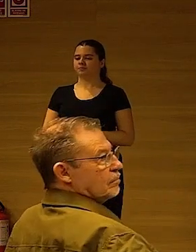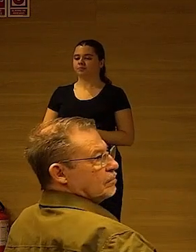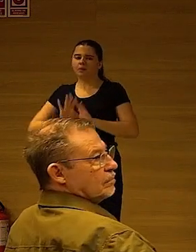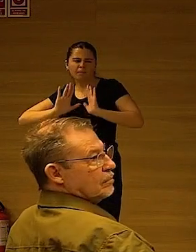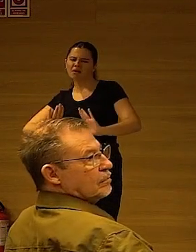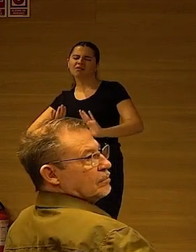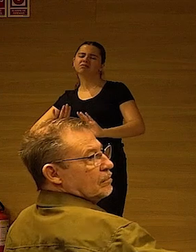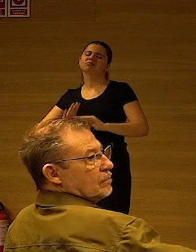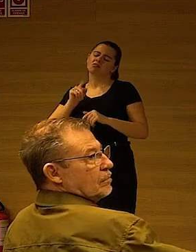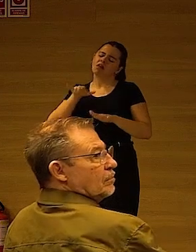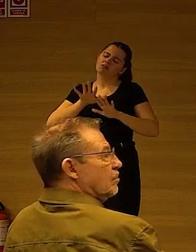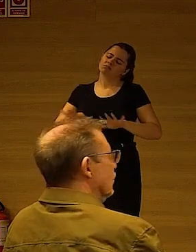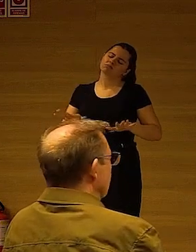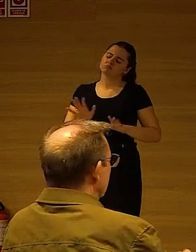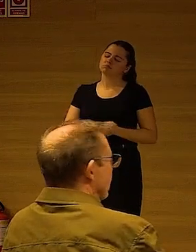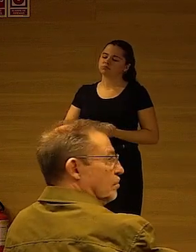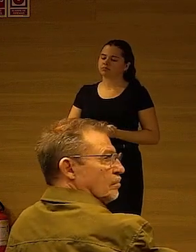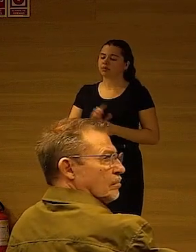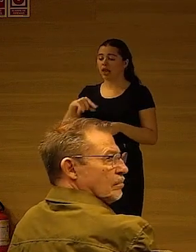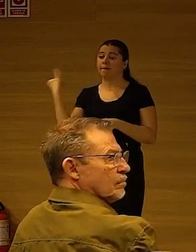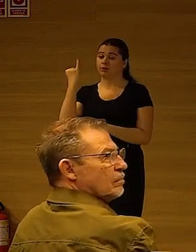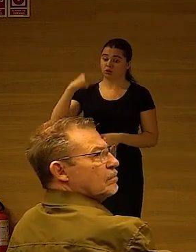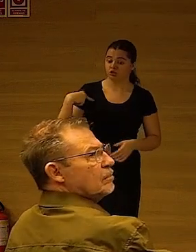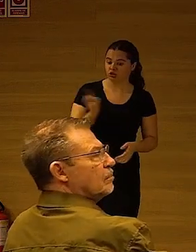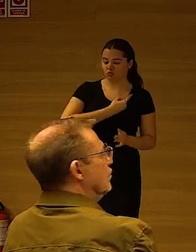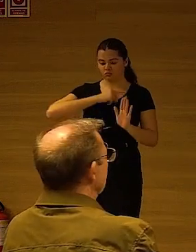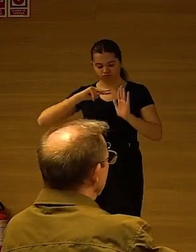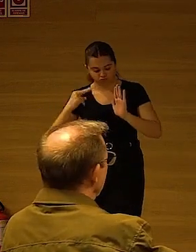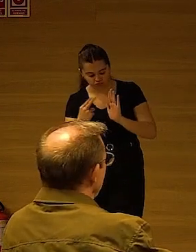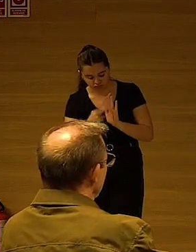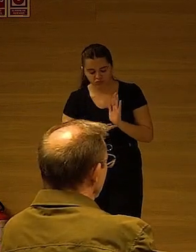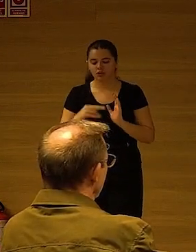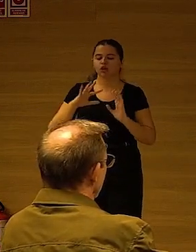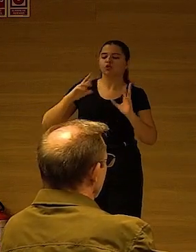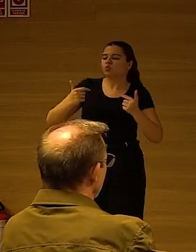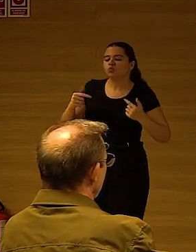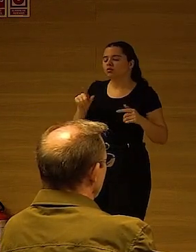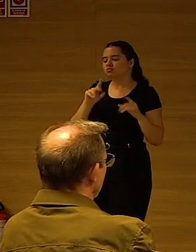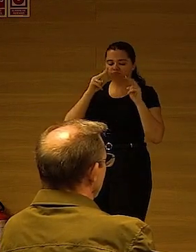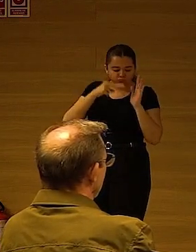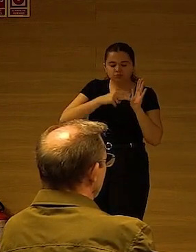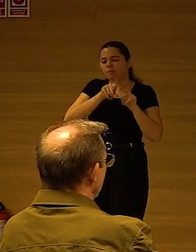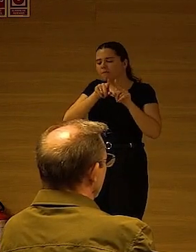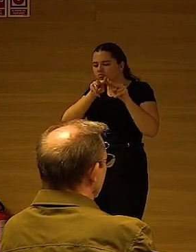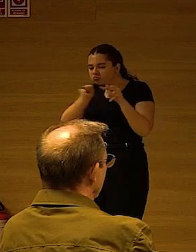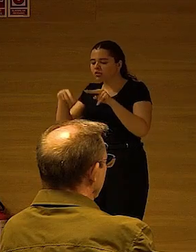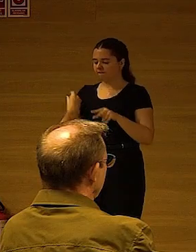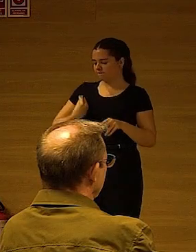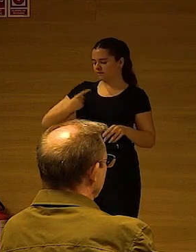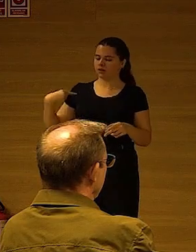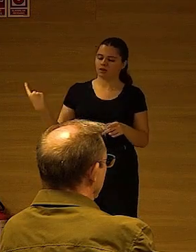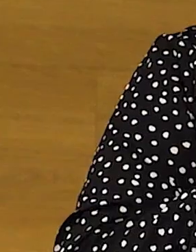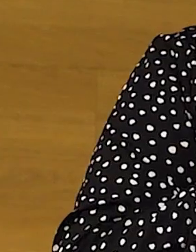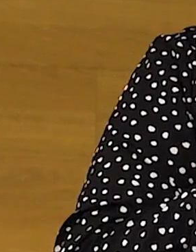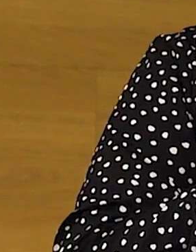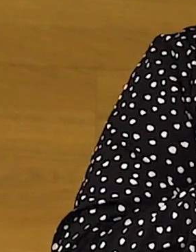Mas acho que basicamente é isso, assim. É importante a gente olhar para esses caminhos novos que estão acontecendo na nossa literatura. Então, e